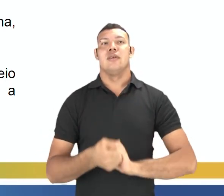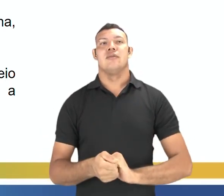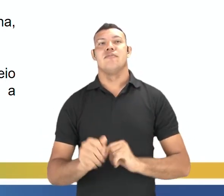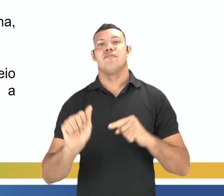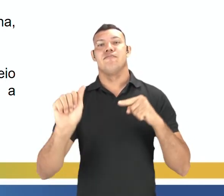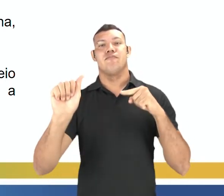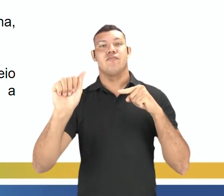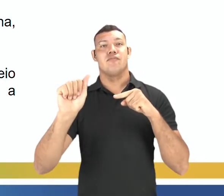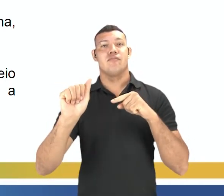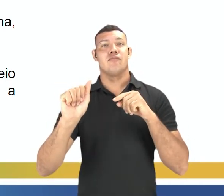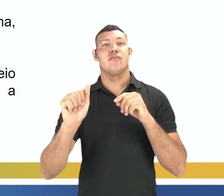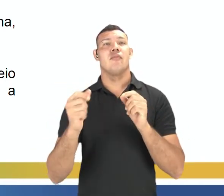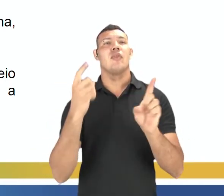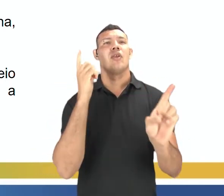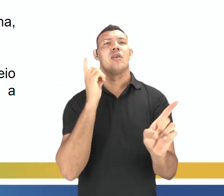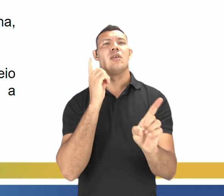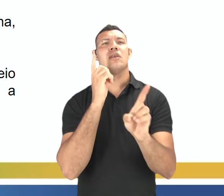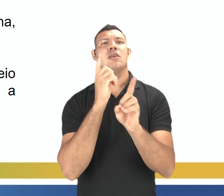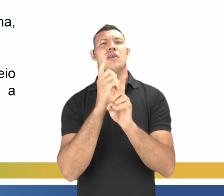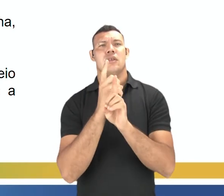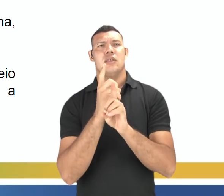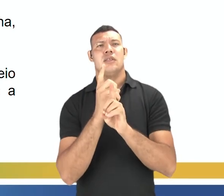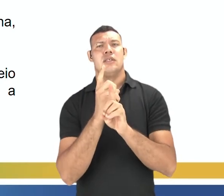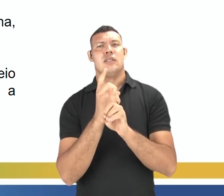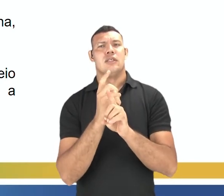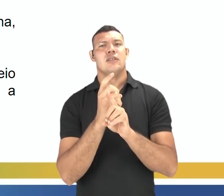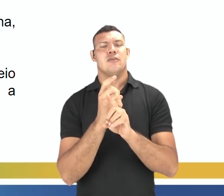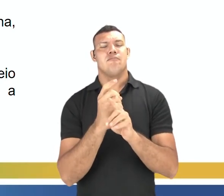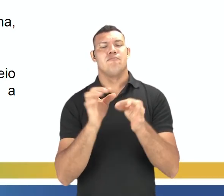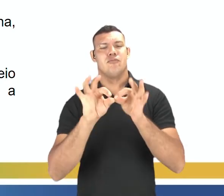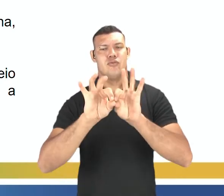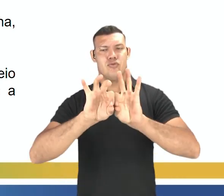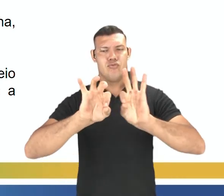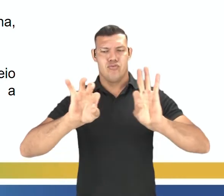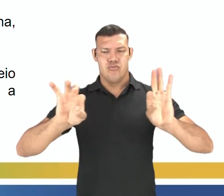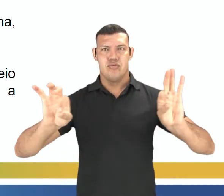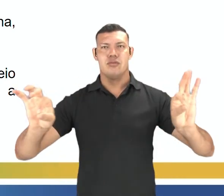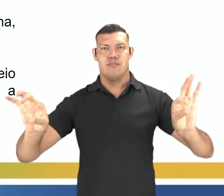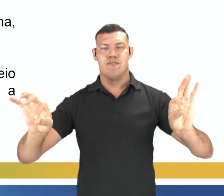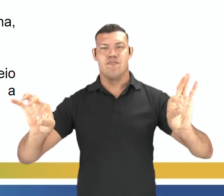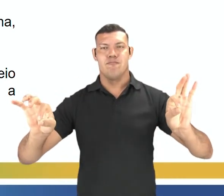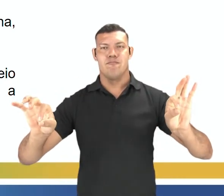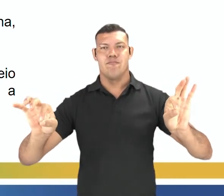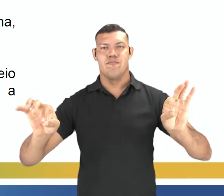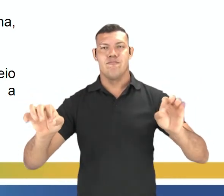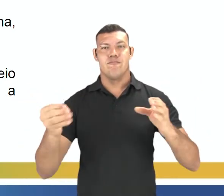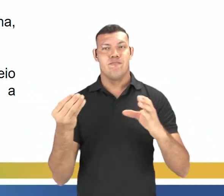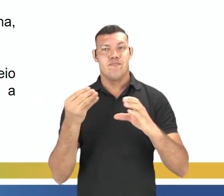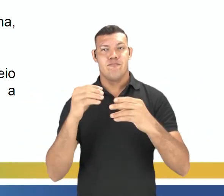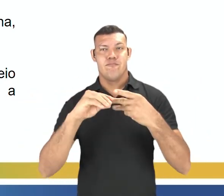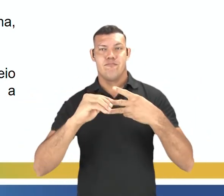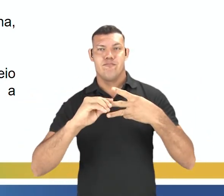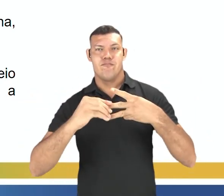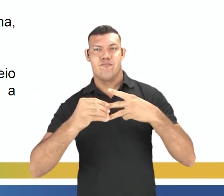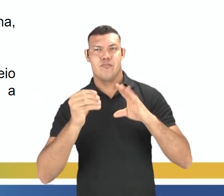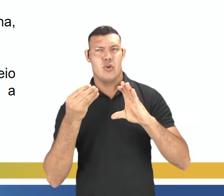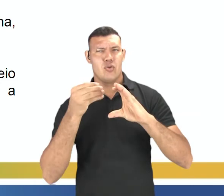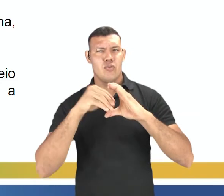nervosos, sendo encontrados por toda a extensão do axônio, permanecendo no interior da